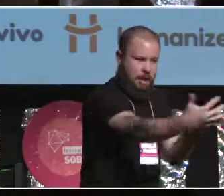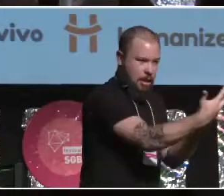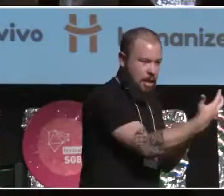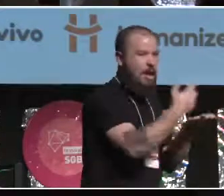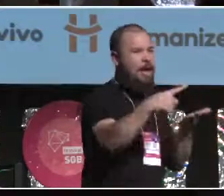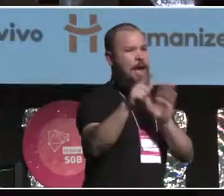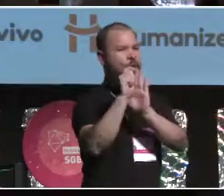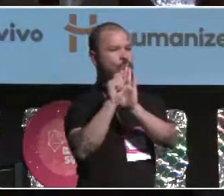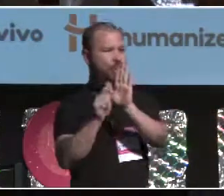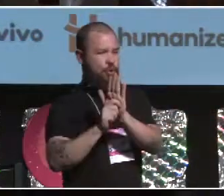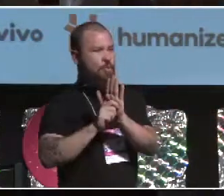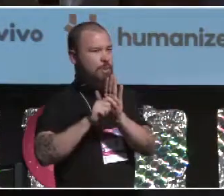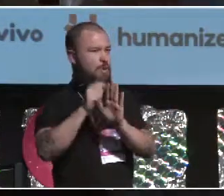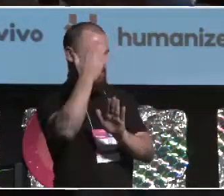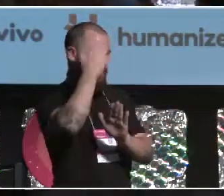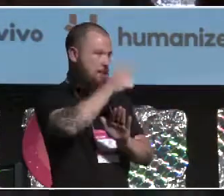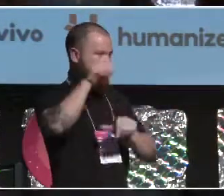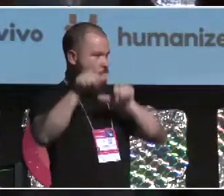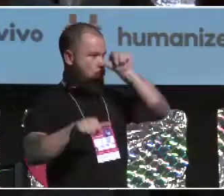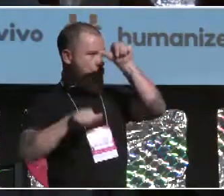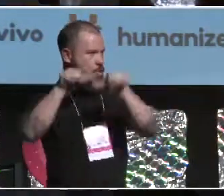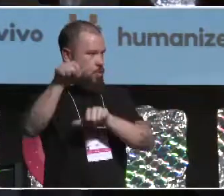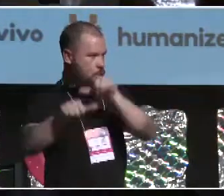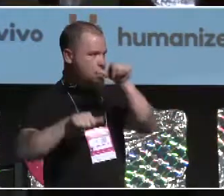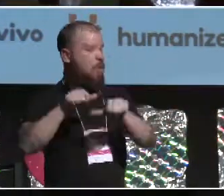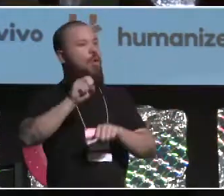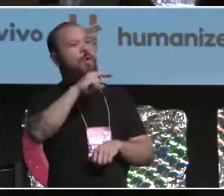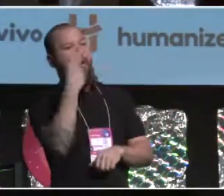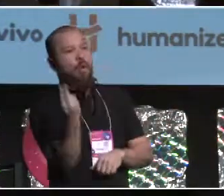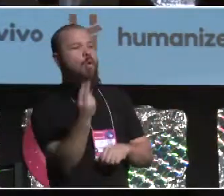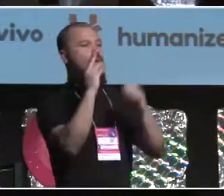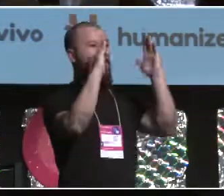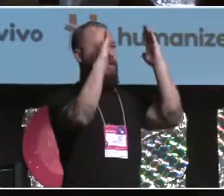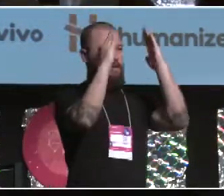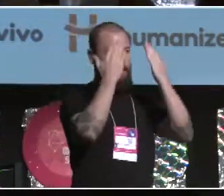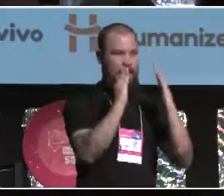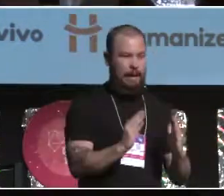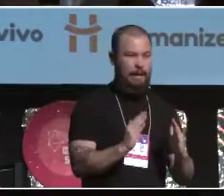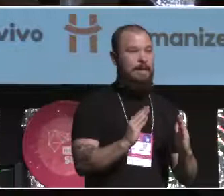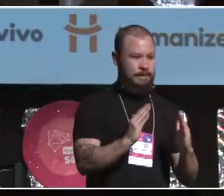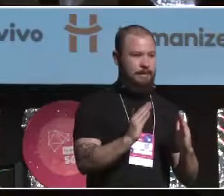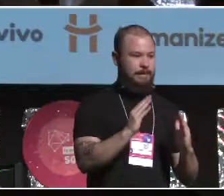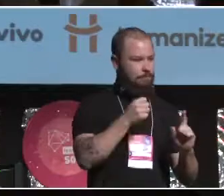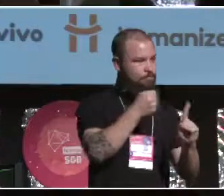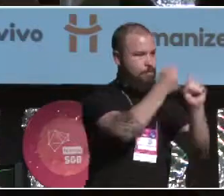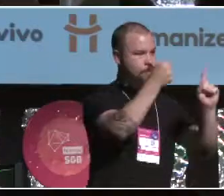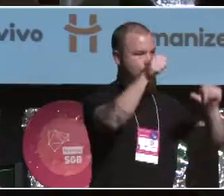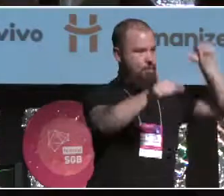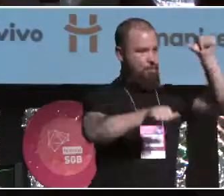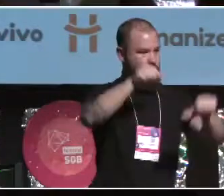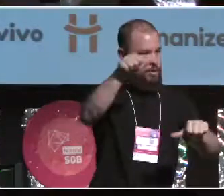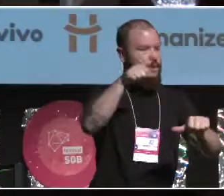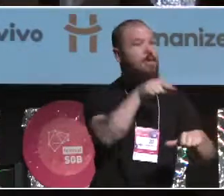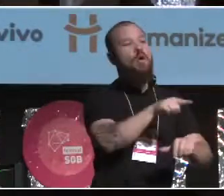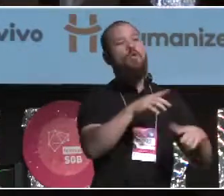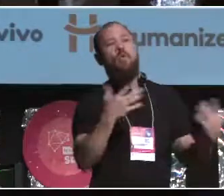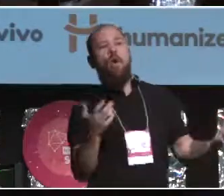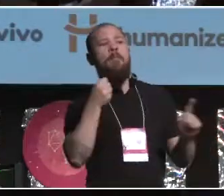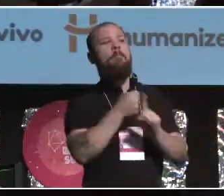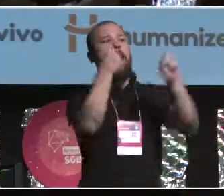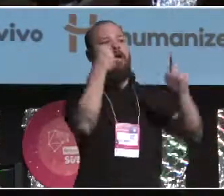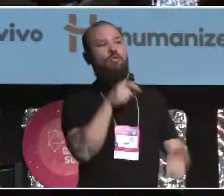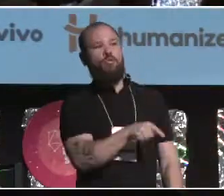algoritmos mudariam? E eu vou somar, vocês acham que as nossas análises de como estamos mudariam? Qual o impacto disso?